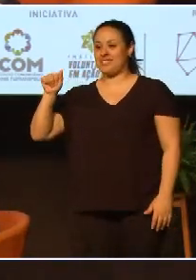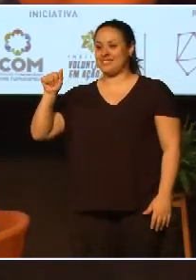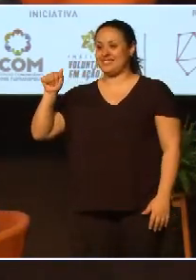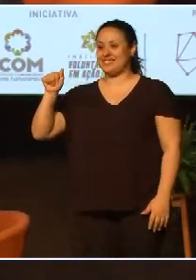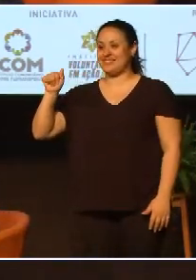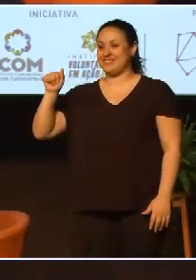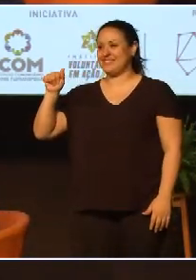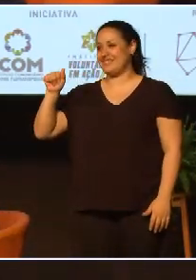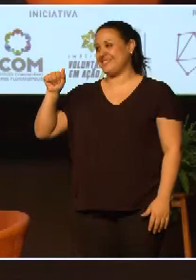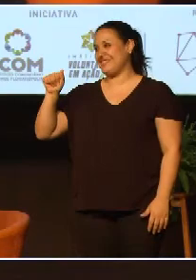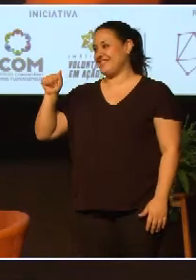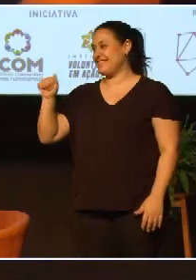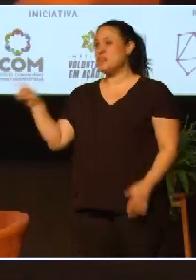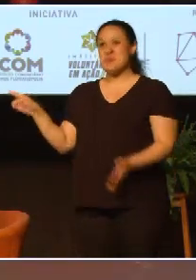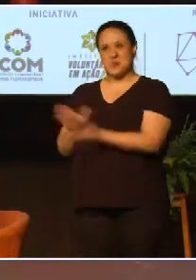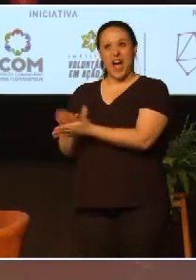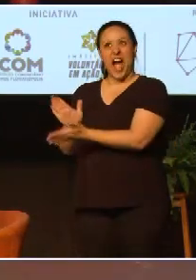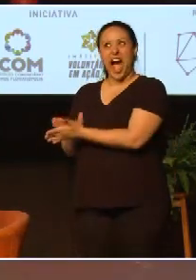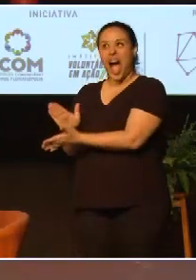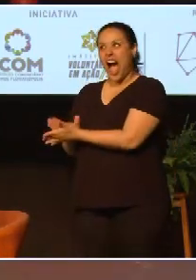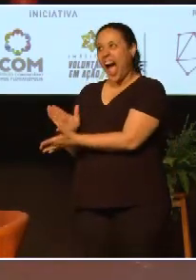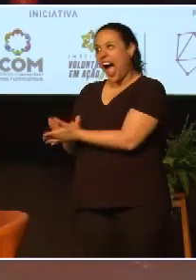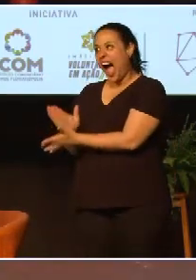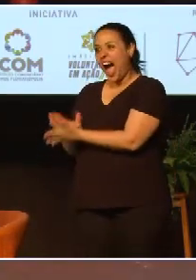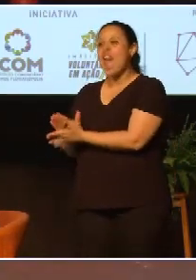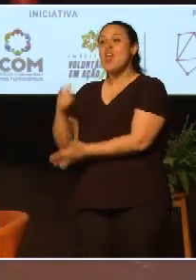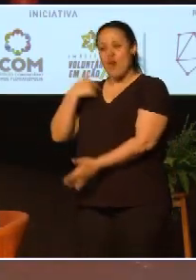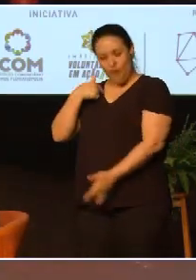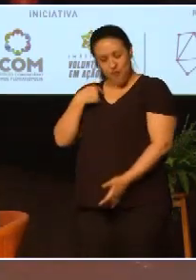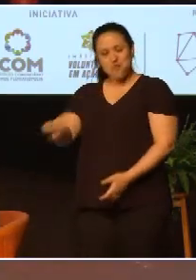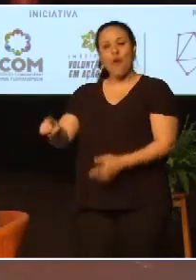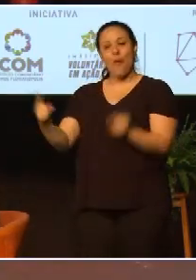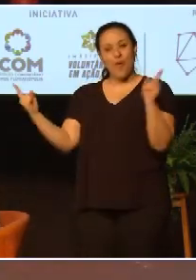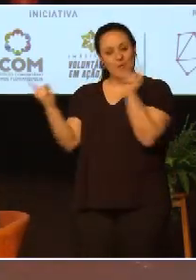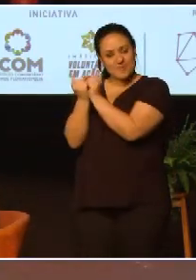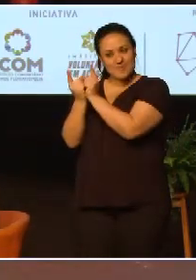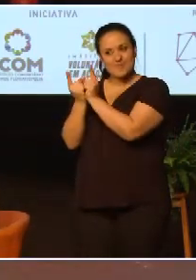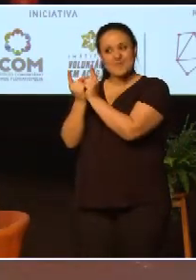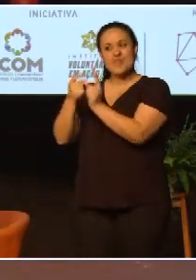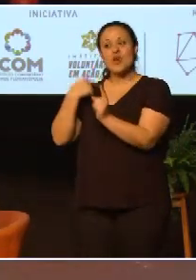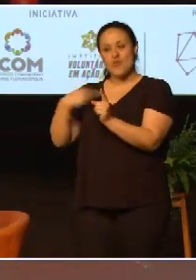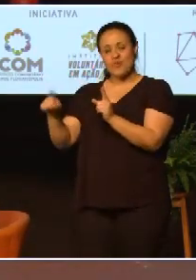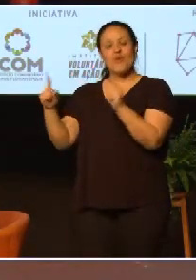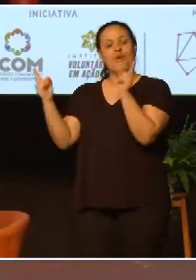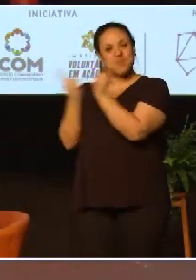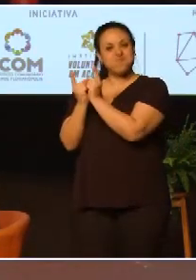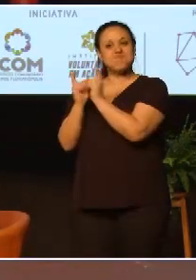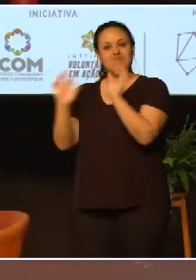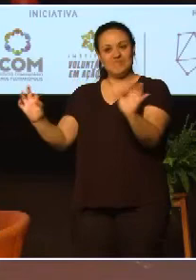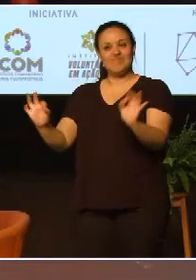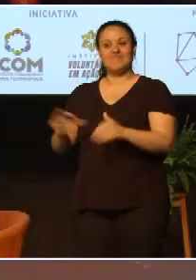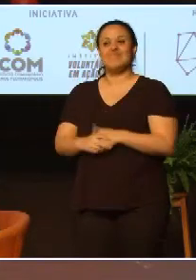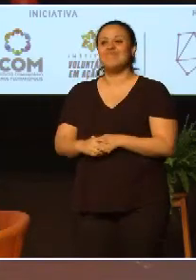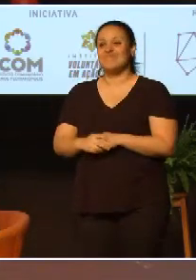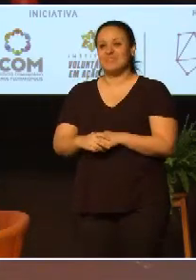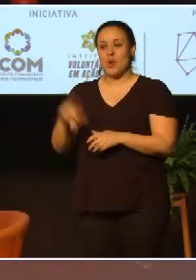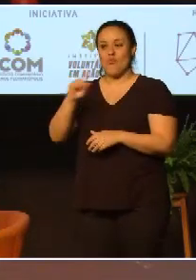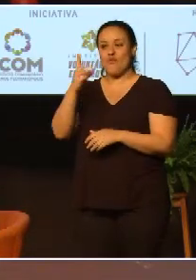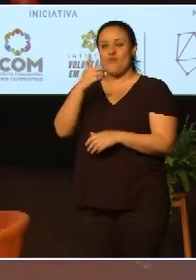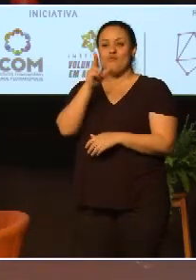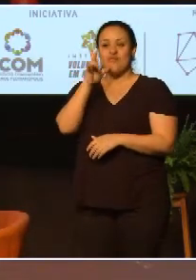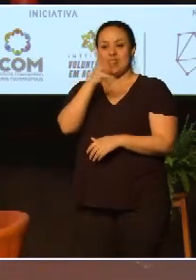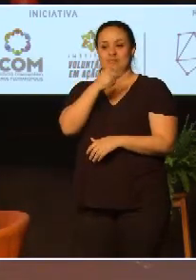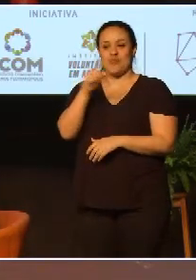quero muito falar com a Oprah. E eu vou falar com ela, hein? Não vai demorar Boa. 30 anos, não. Agora, você colocou a palavra, vai virar